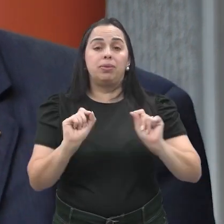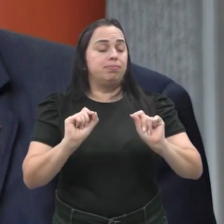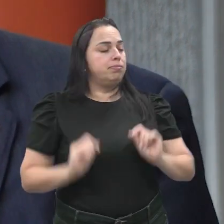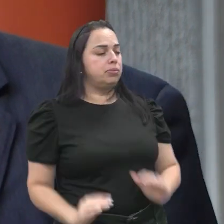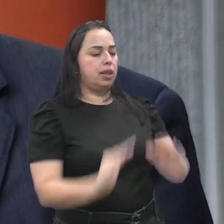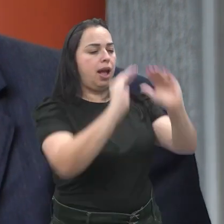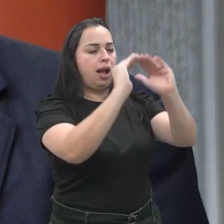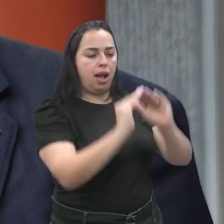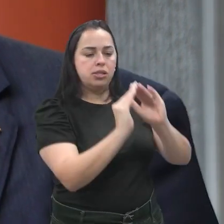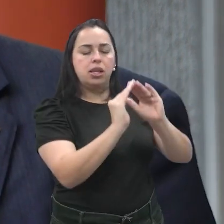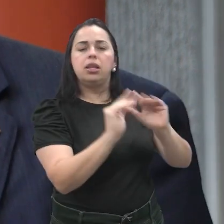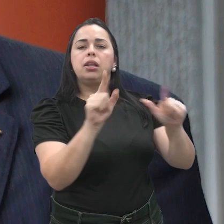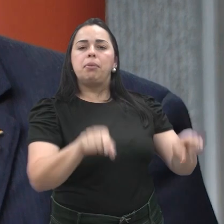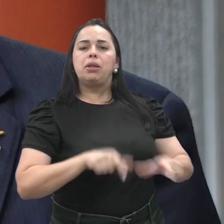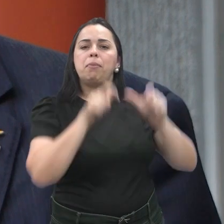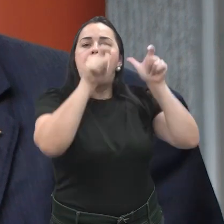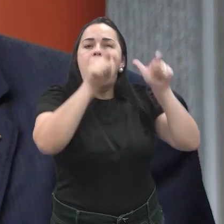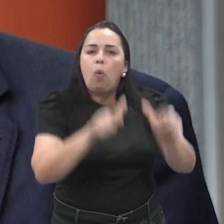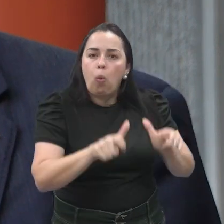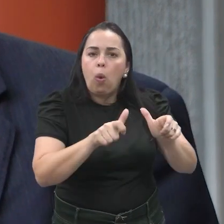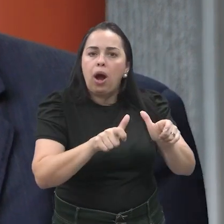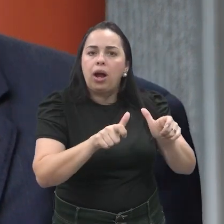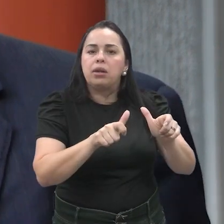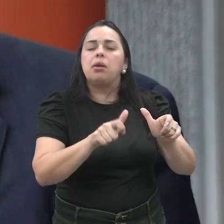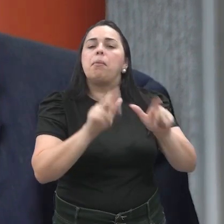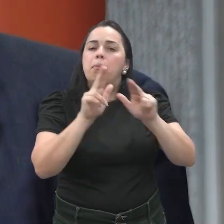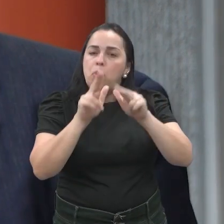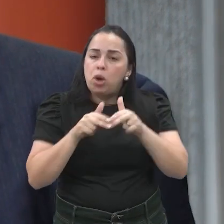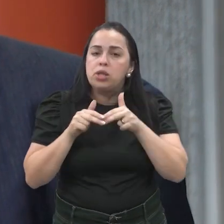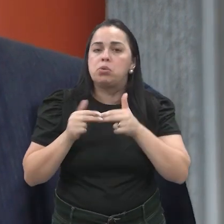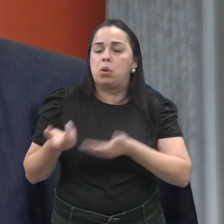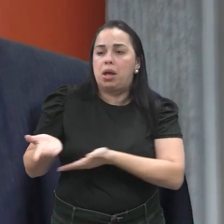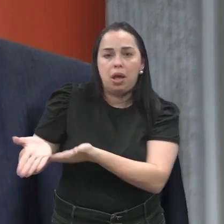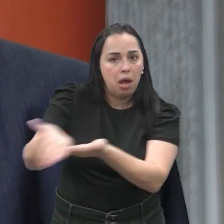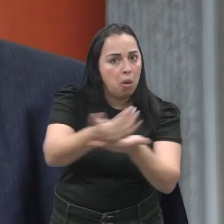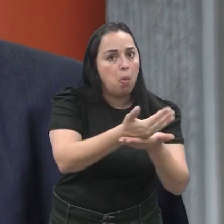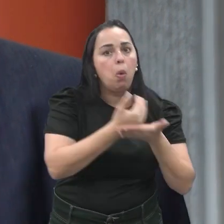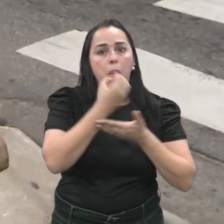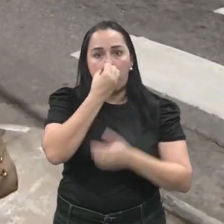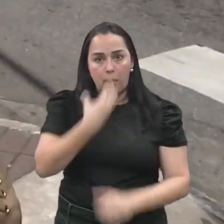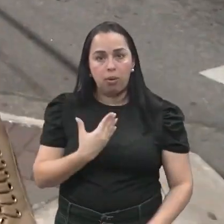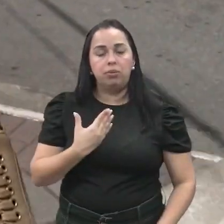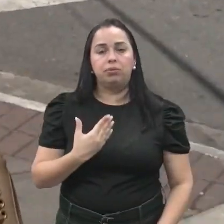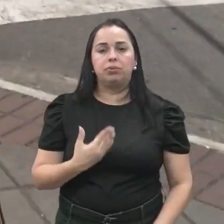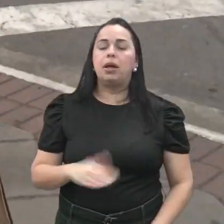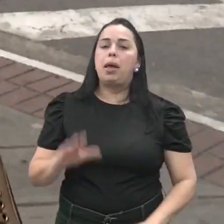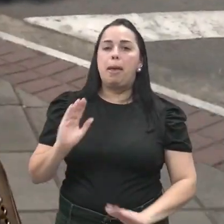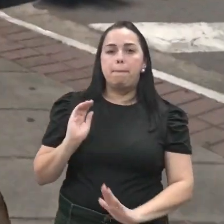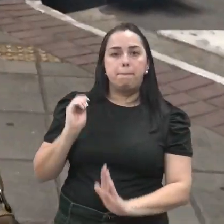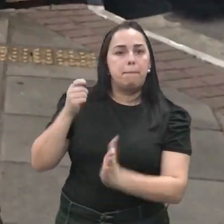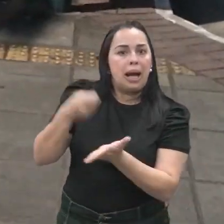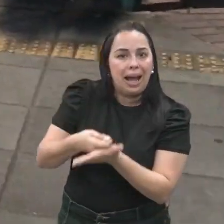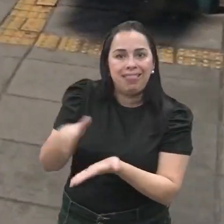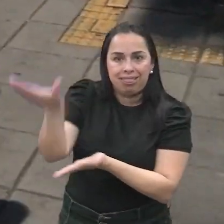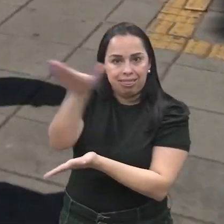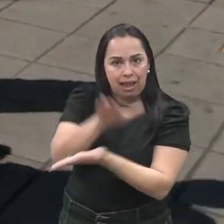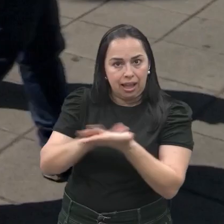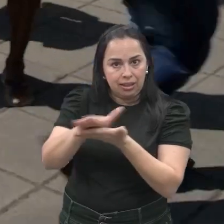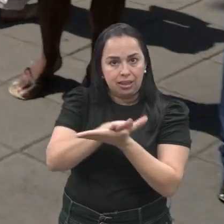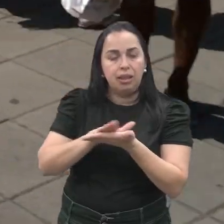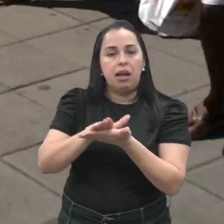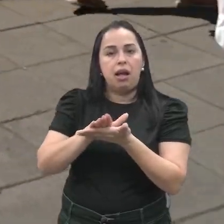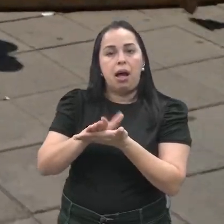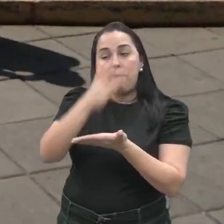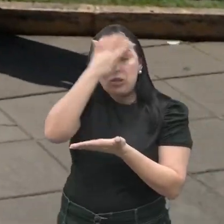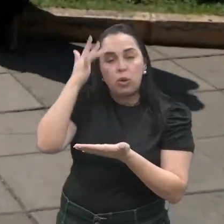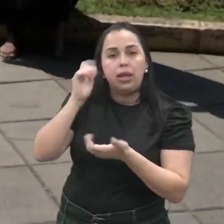Então, isso é uma receita prevista e muito bem-vinda para o município, né? A isenção do IPTU pode ser concedida